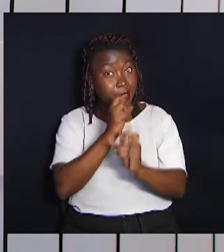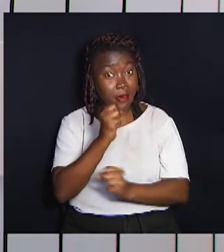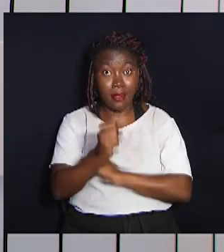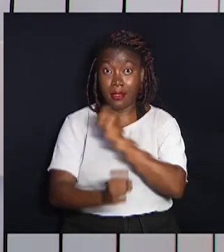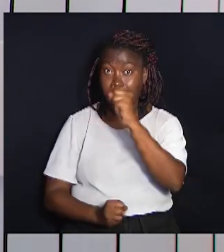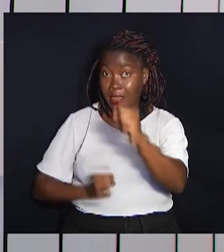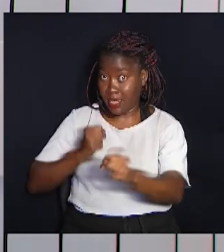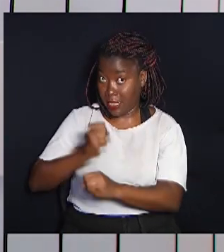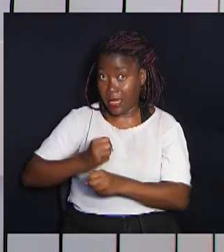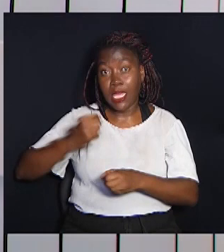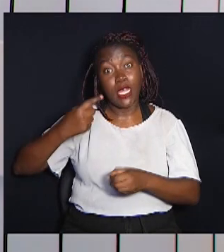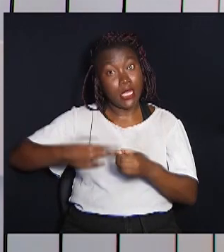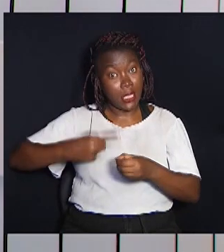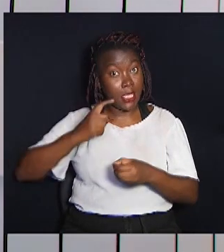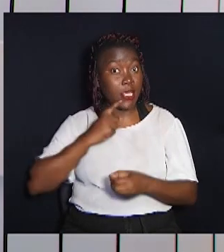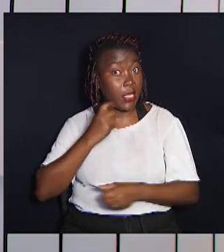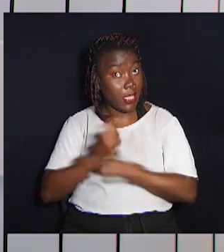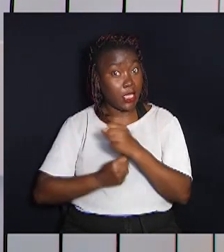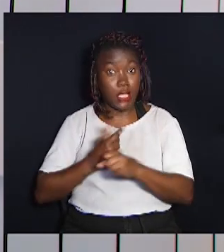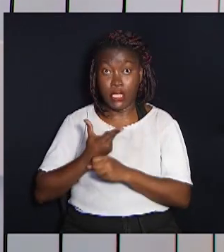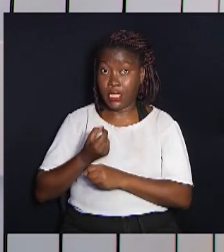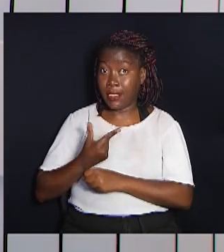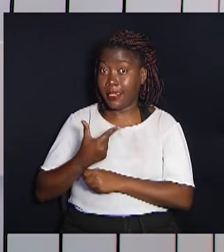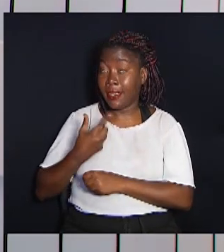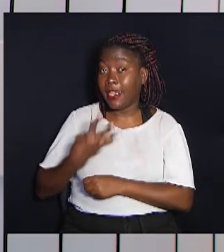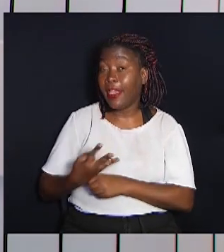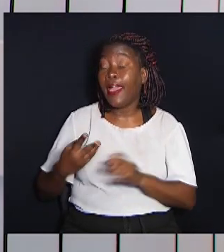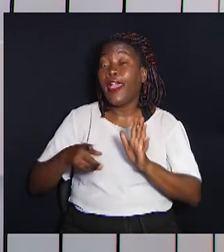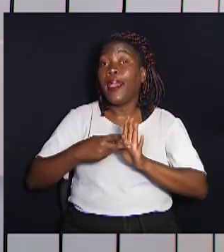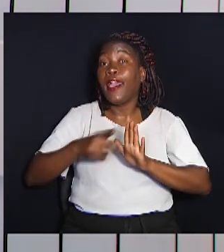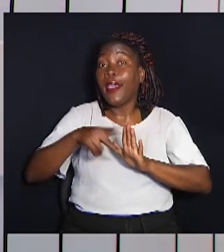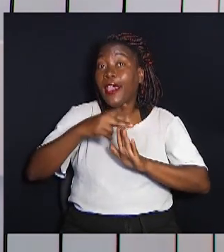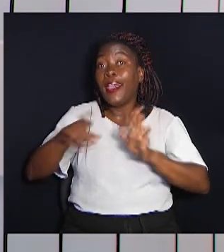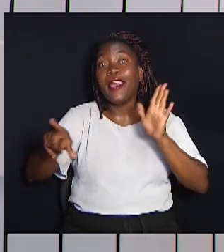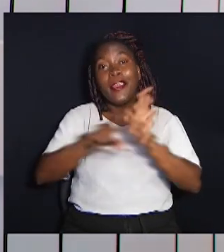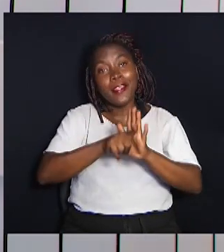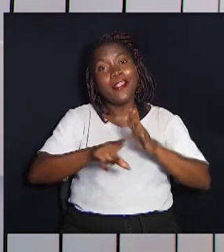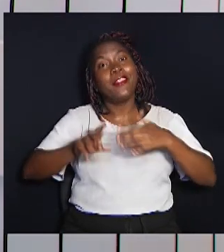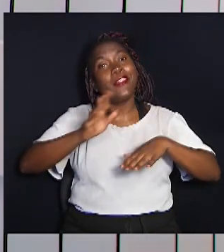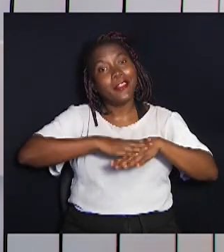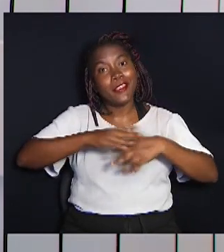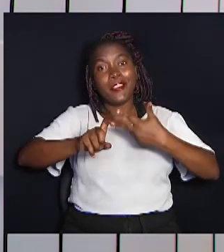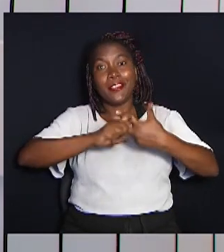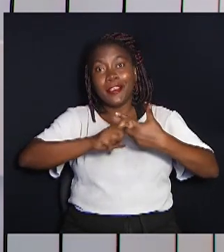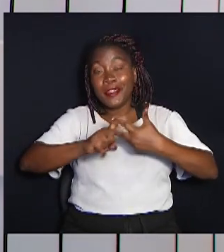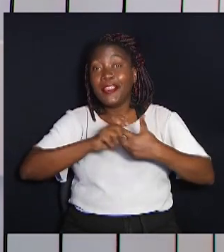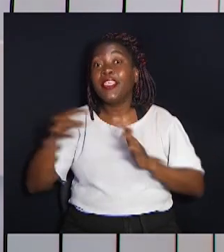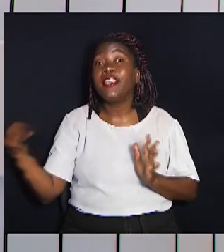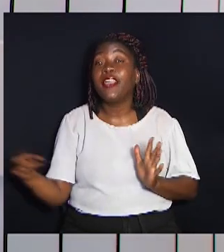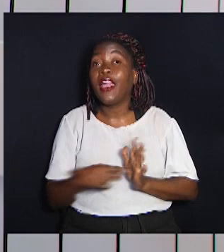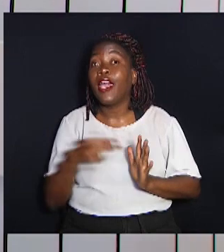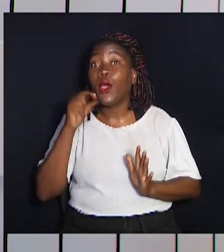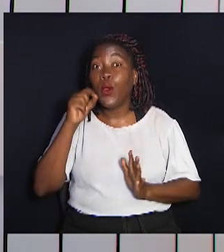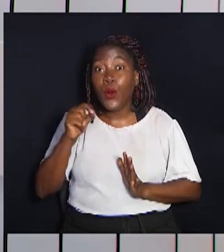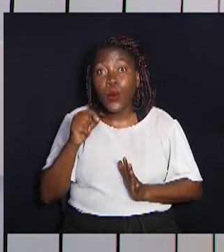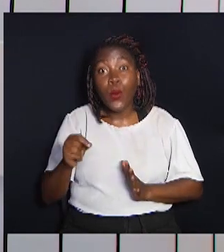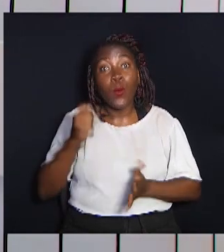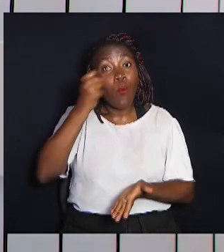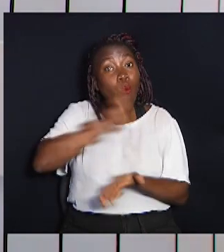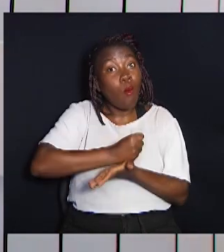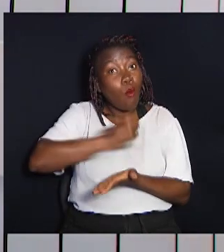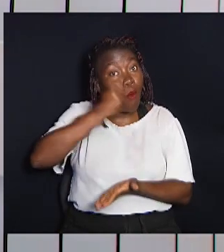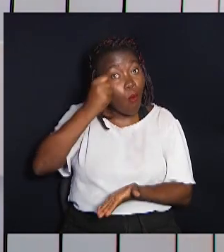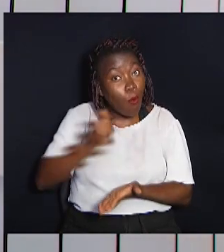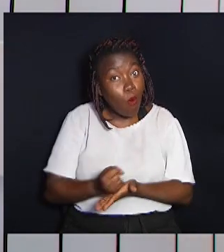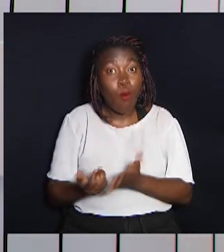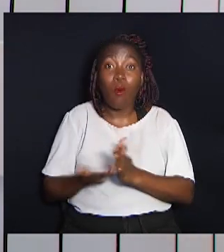para a cidade de Campinas em 2024, o projeto de lei do Executivo, que tem como objetivo outorgar,